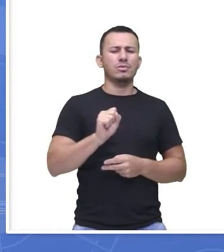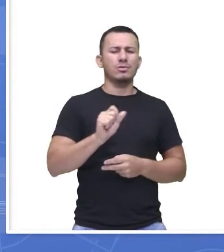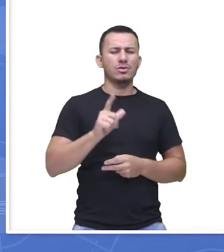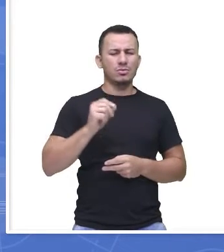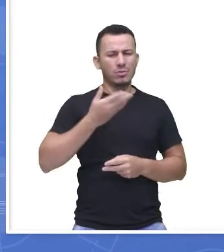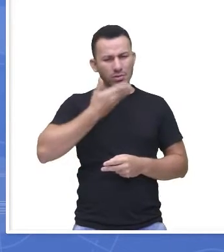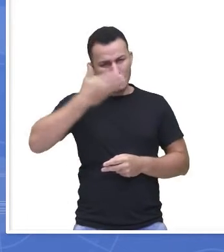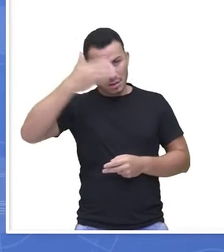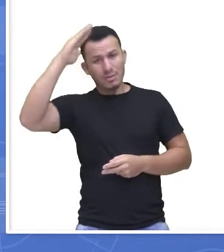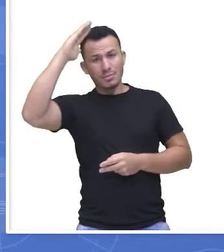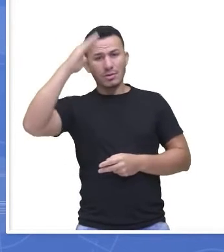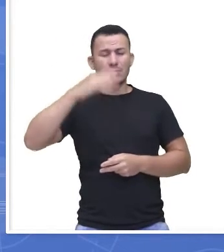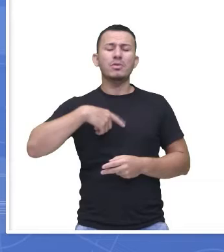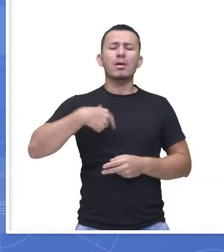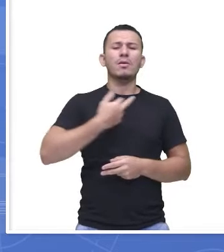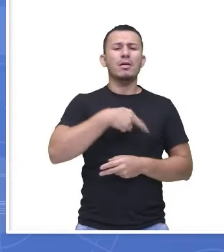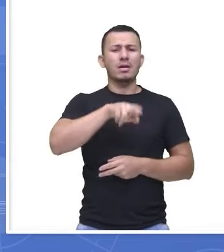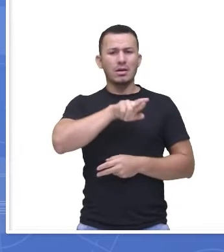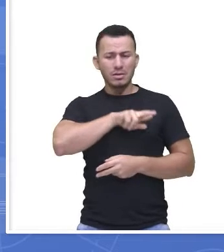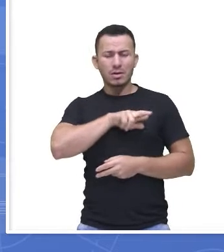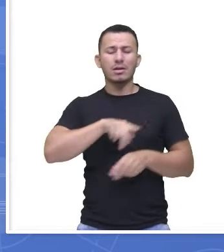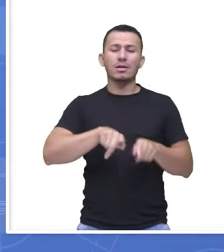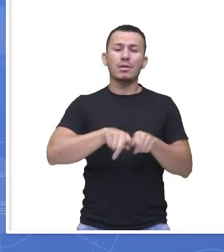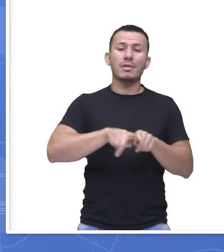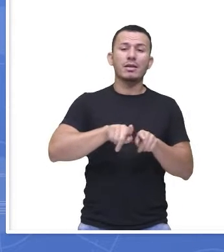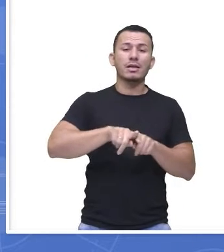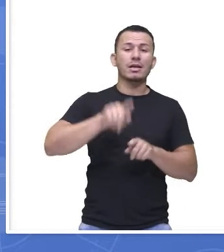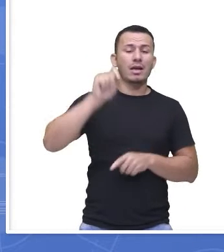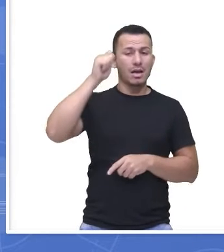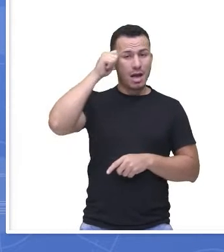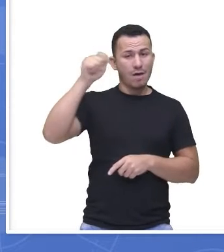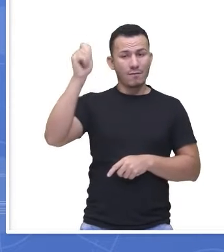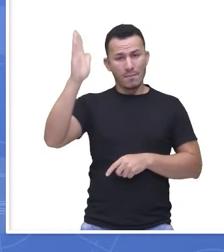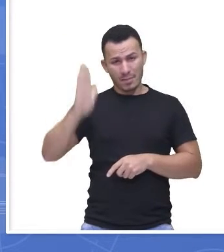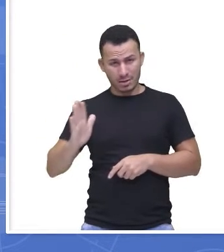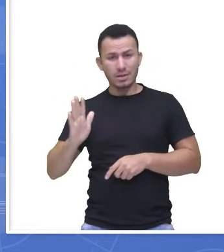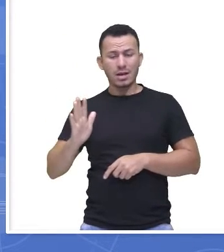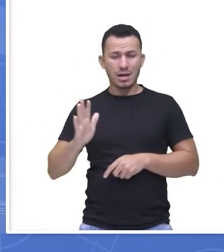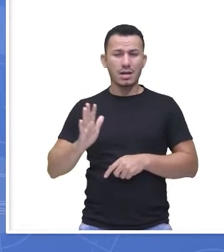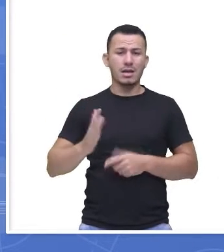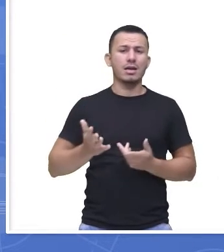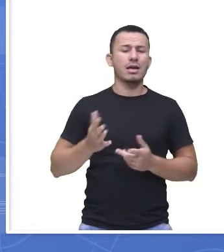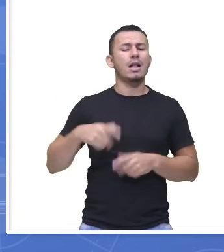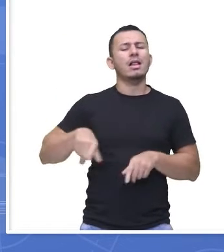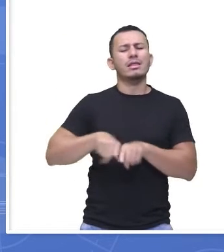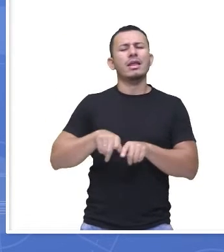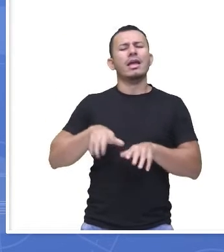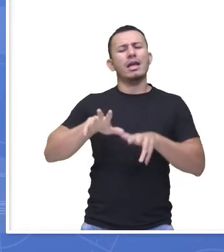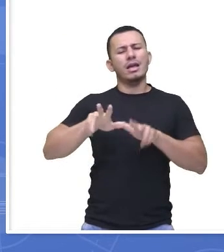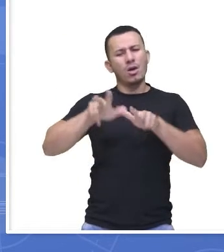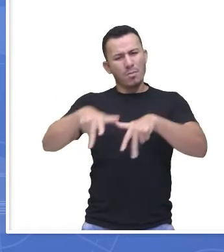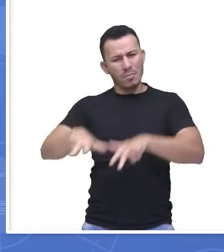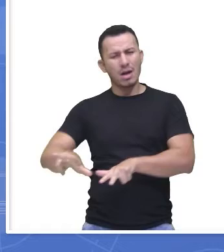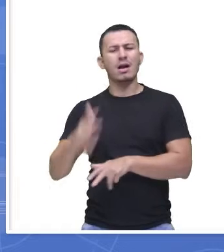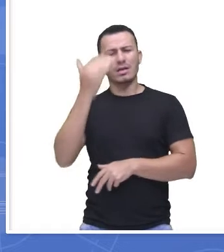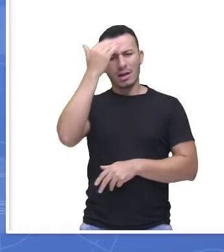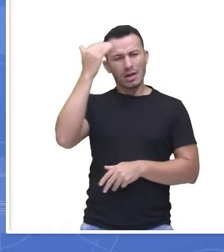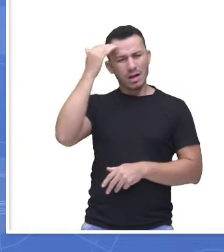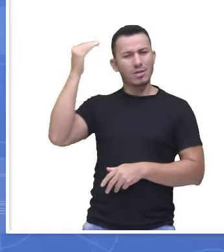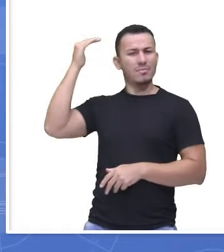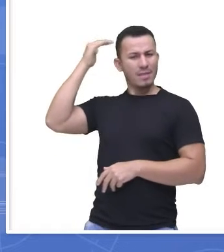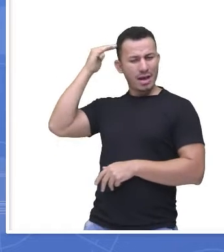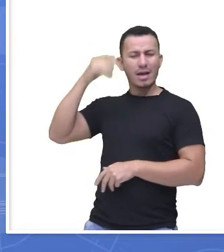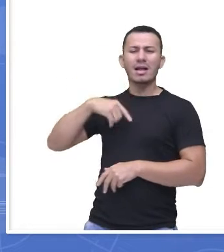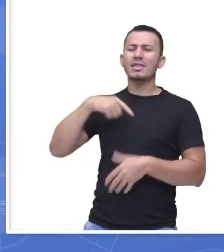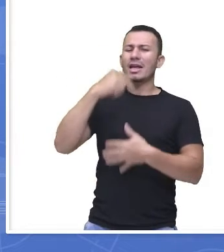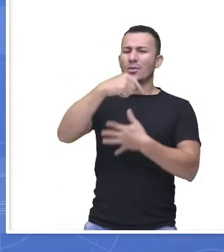islamismo, né? As religiões afro-brasileiras, né, como o candomblé, a umbanda, vejam lá,